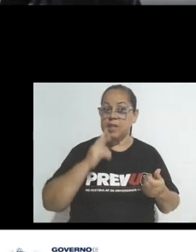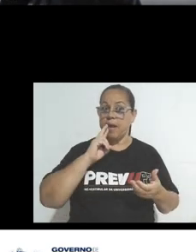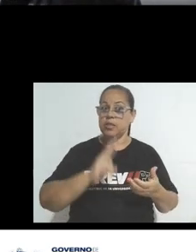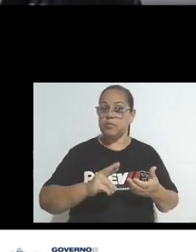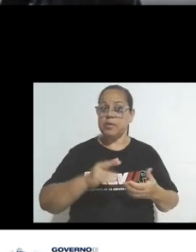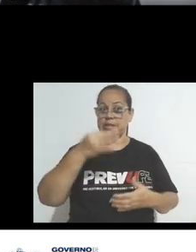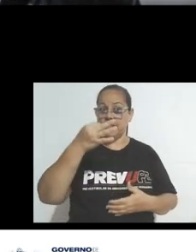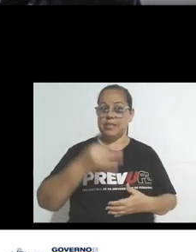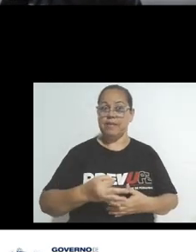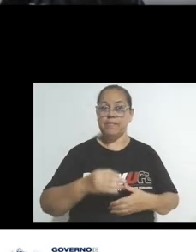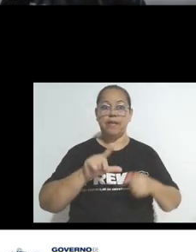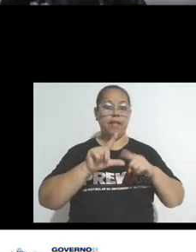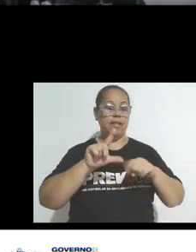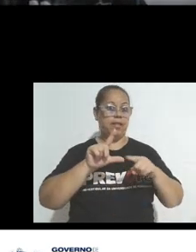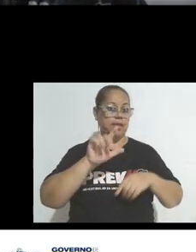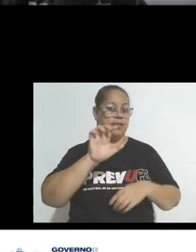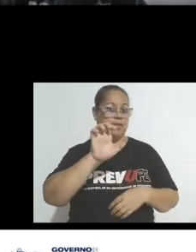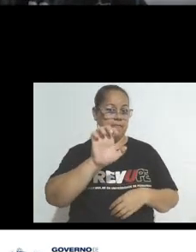gabarito a letra E